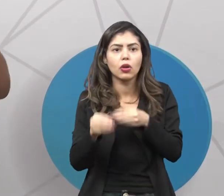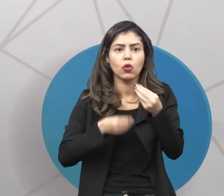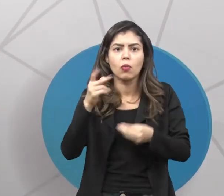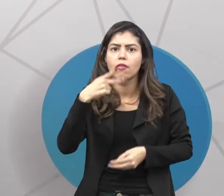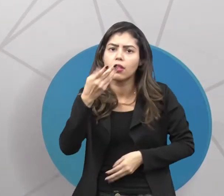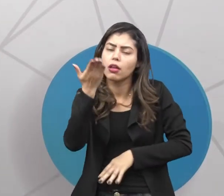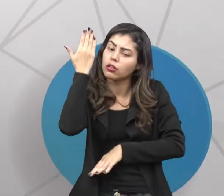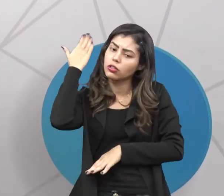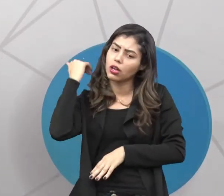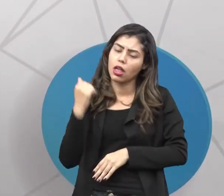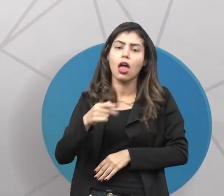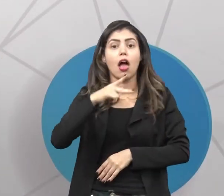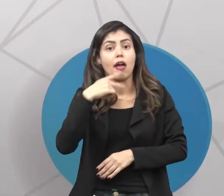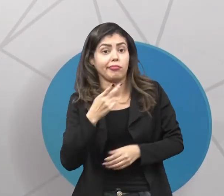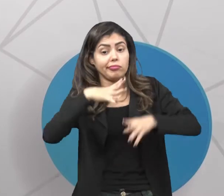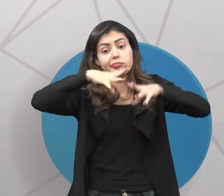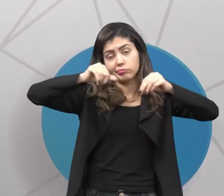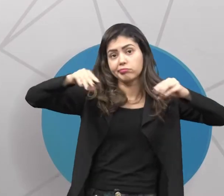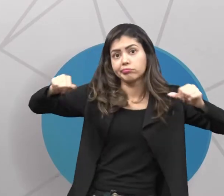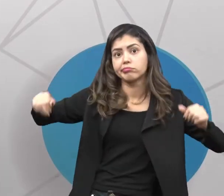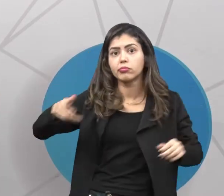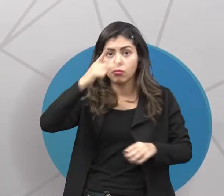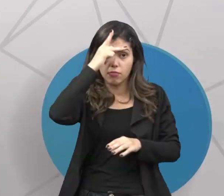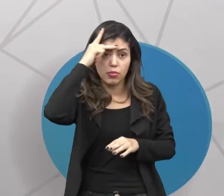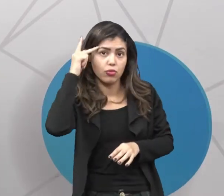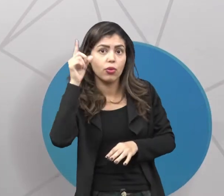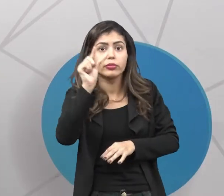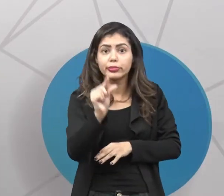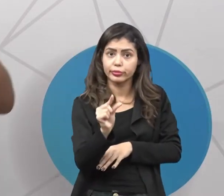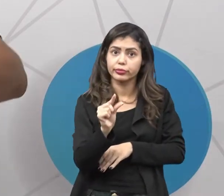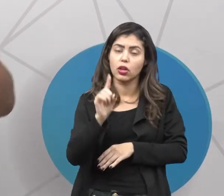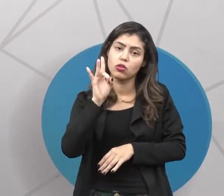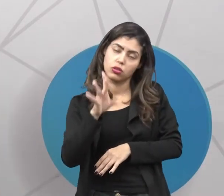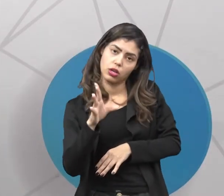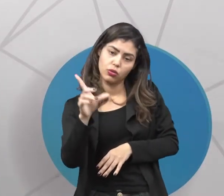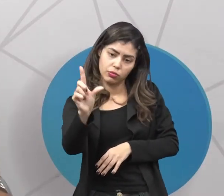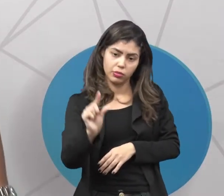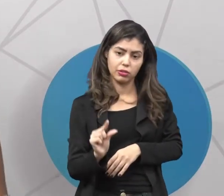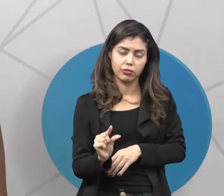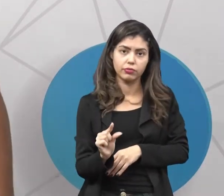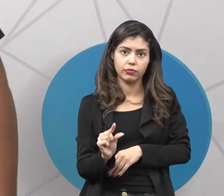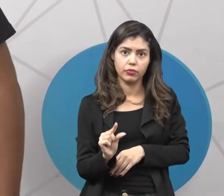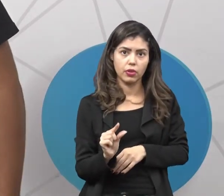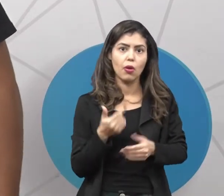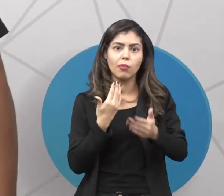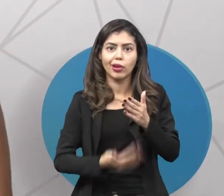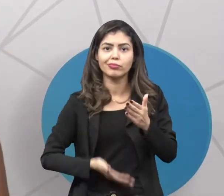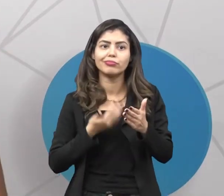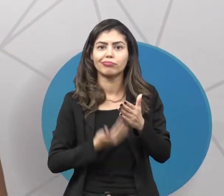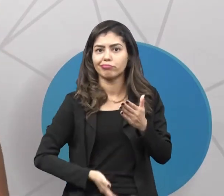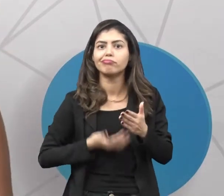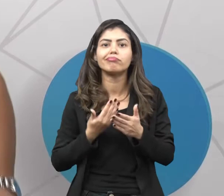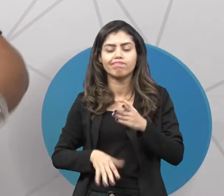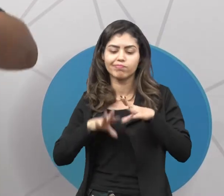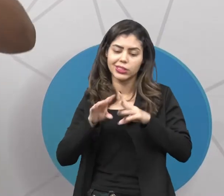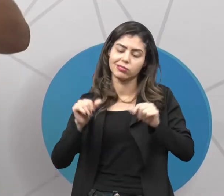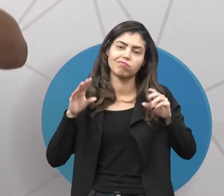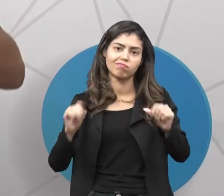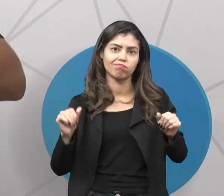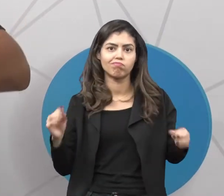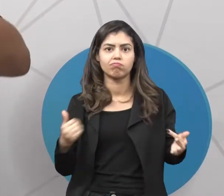A terra está na mão de poucos, tá? Só que o que é que acontece? Os pequenos, eles vão perdendo cada vez mais suas terras.